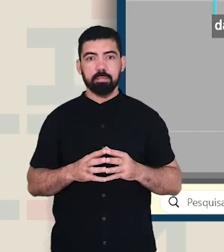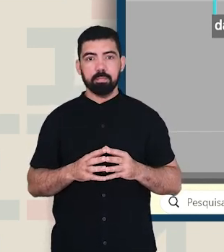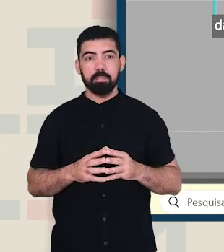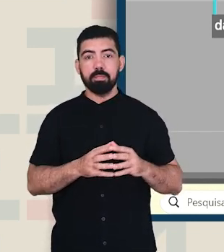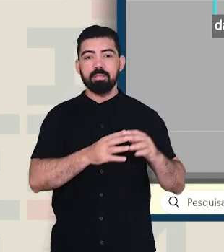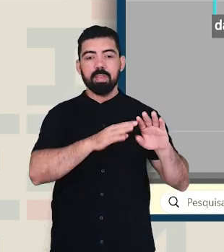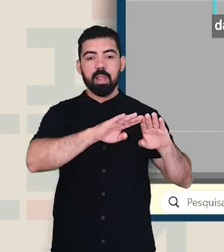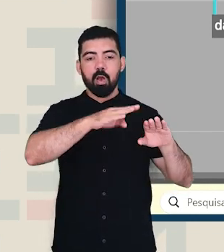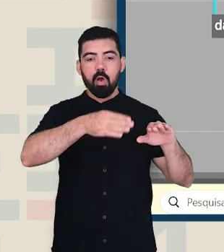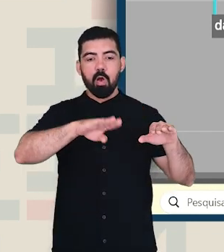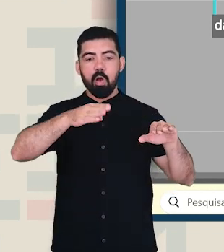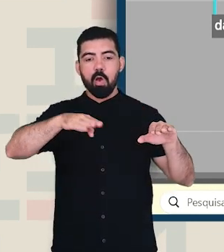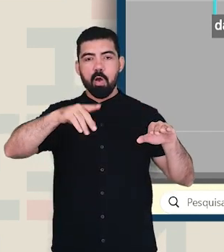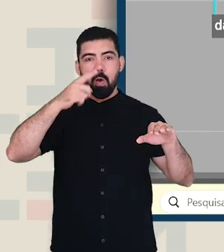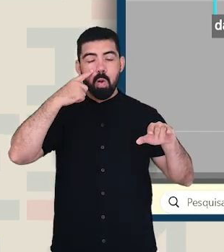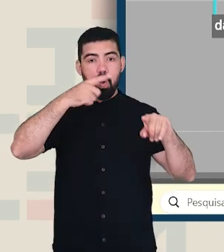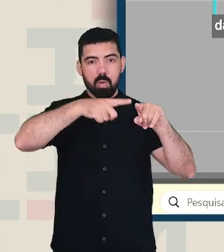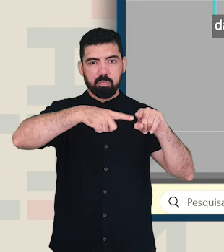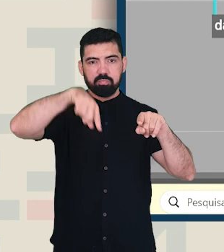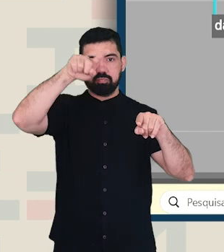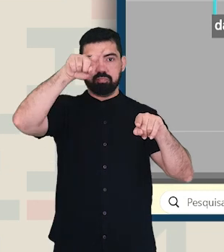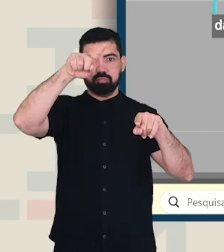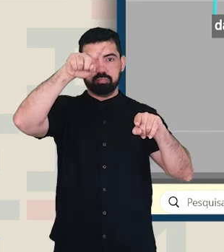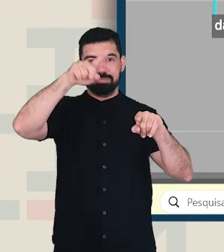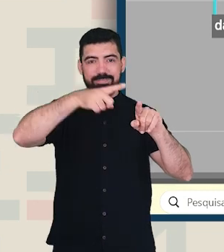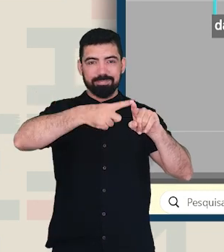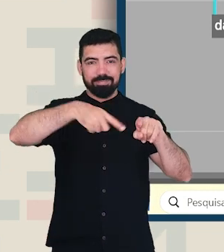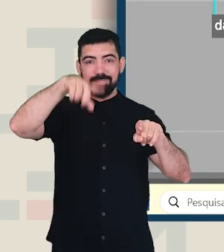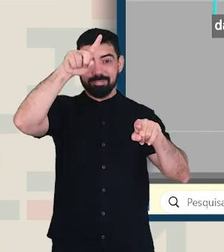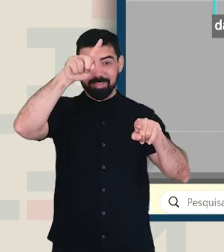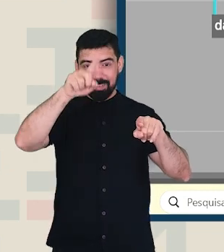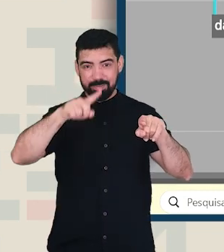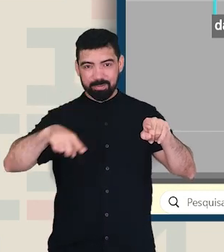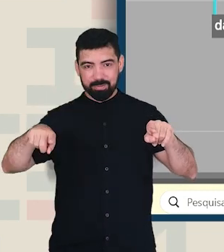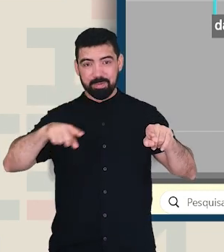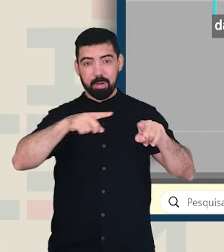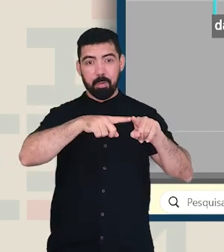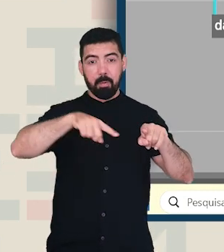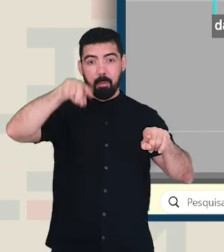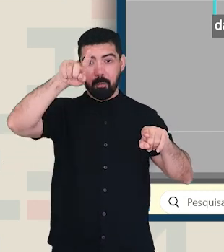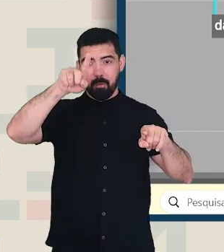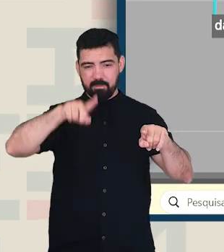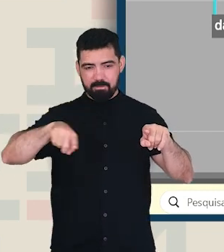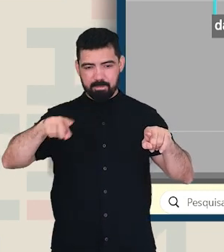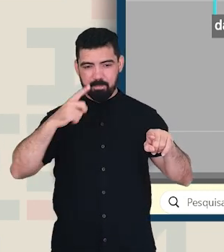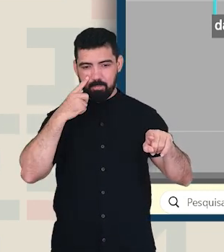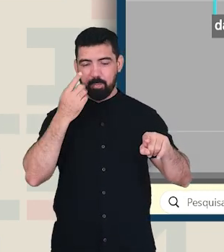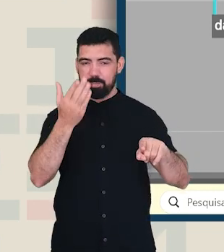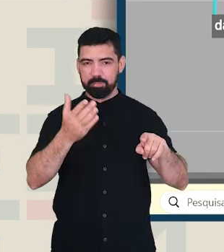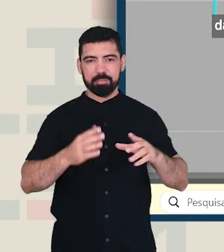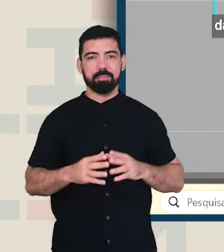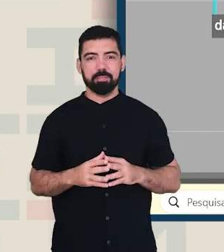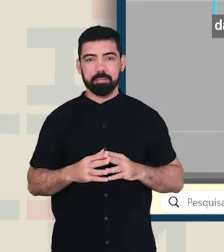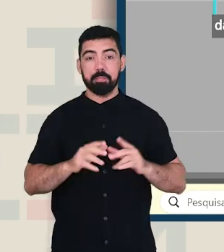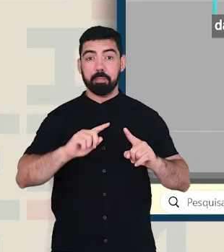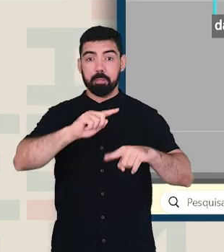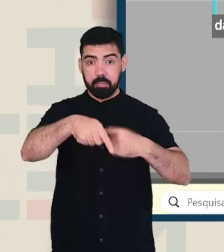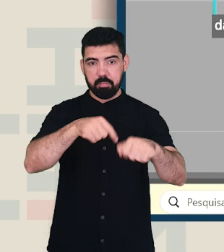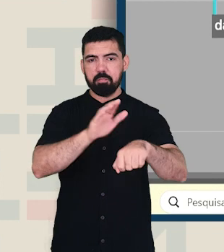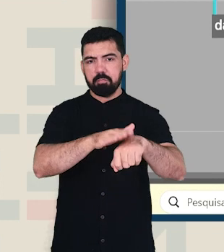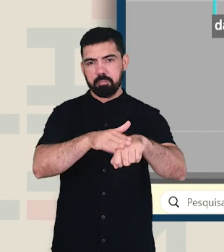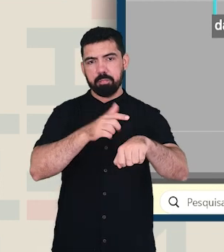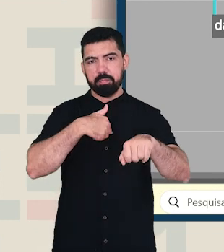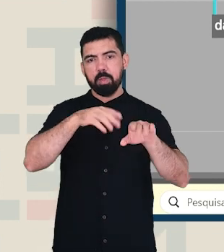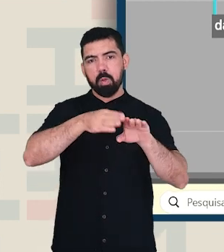a onda, a portadora, quer dizer, a onda central, a que depois vai ser modulada.